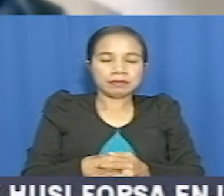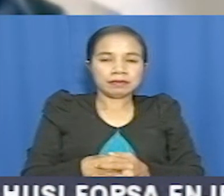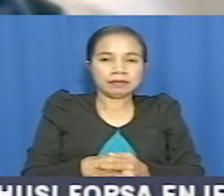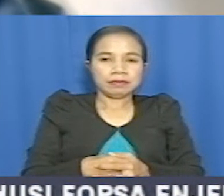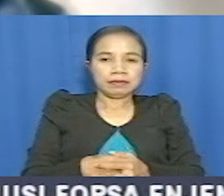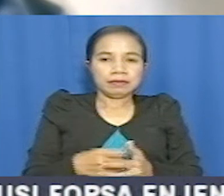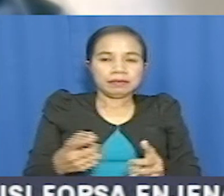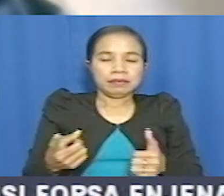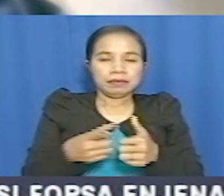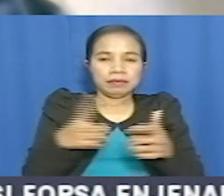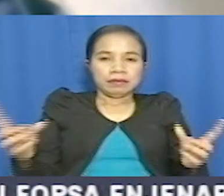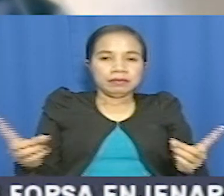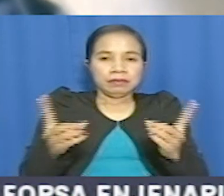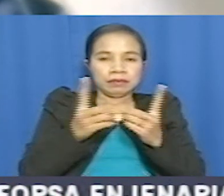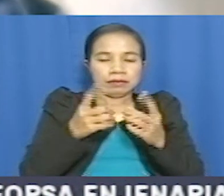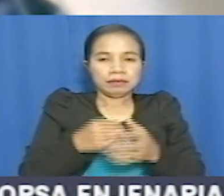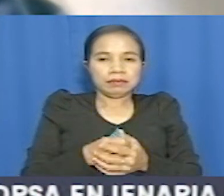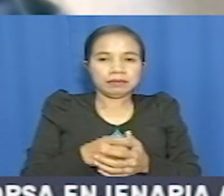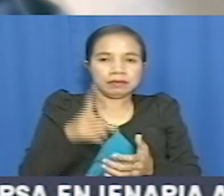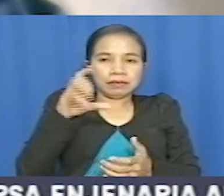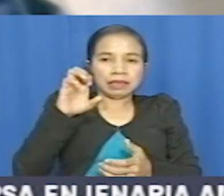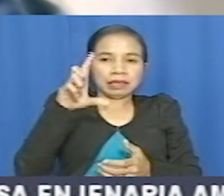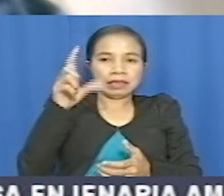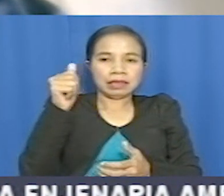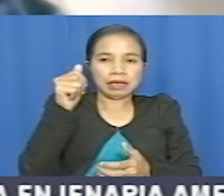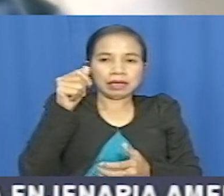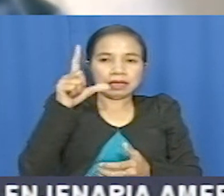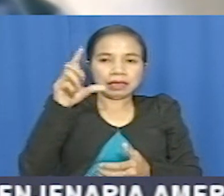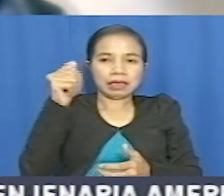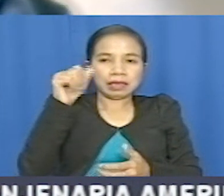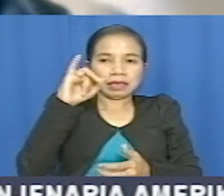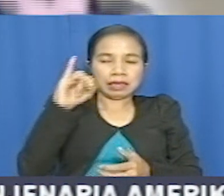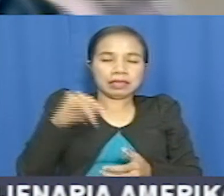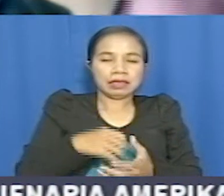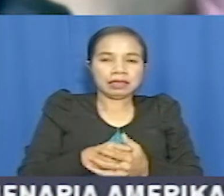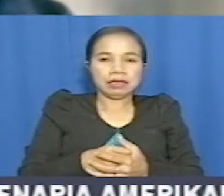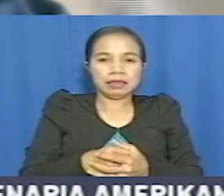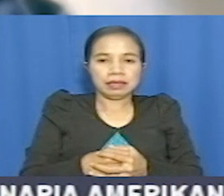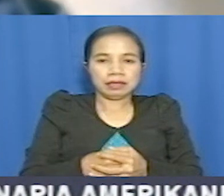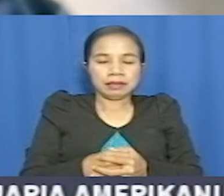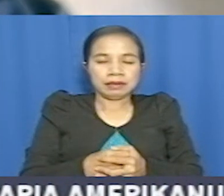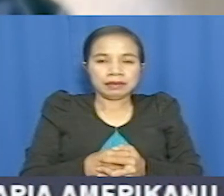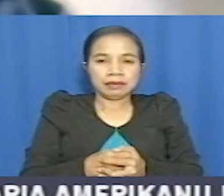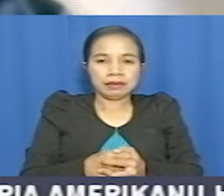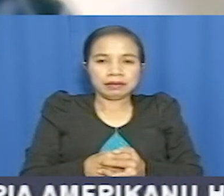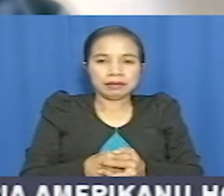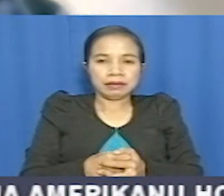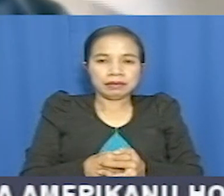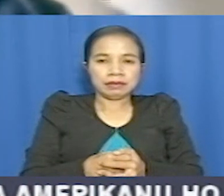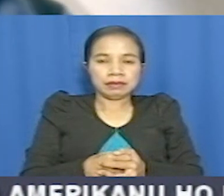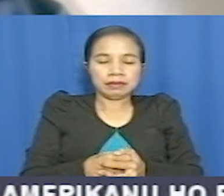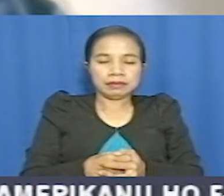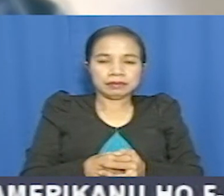primero alu imbuskada ya lelai. Kaptura ilati ariki jira. Jigu na maka lutang ia cita liwang